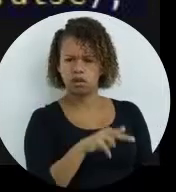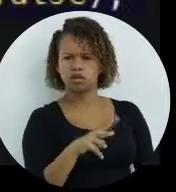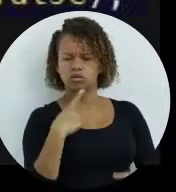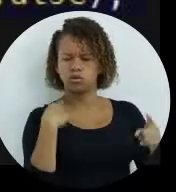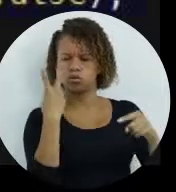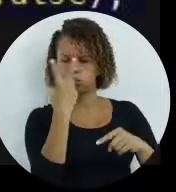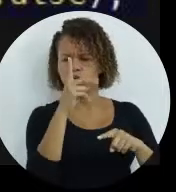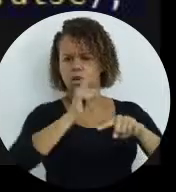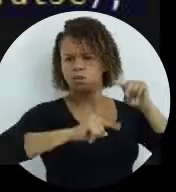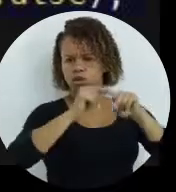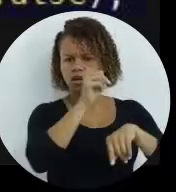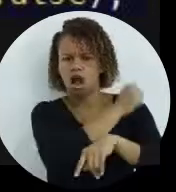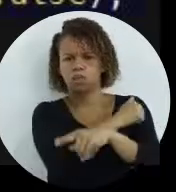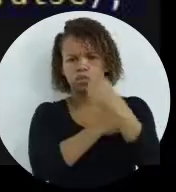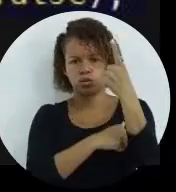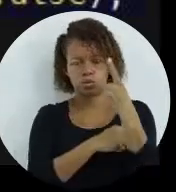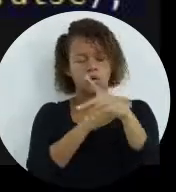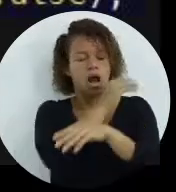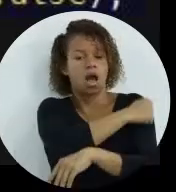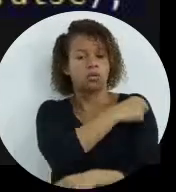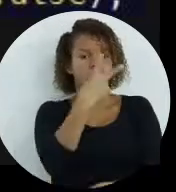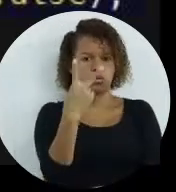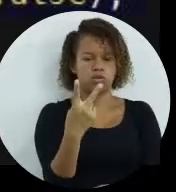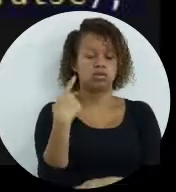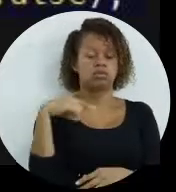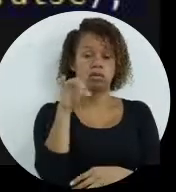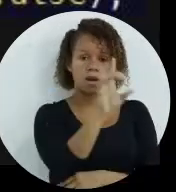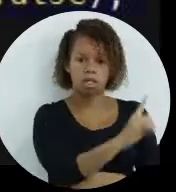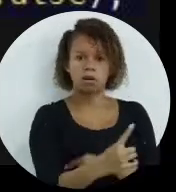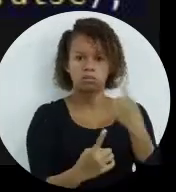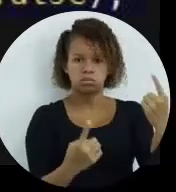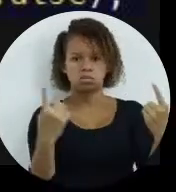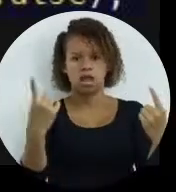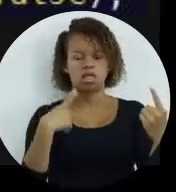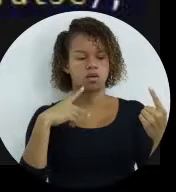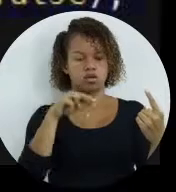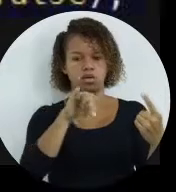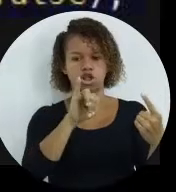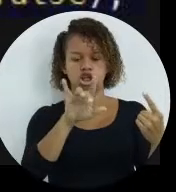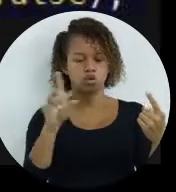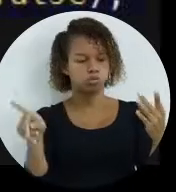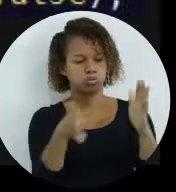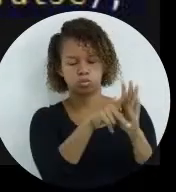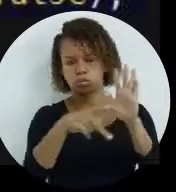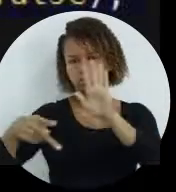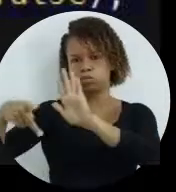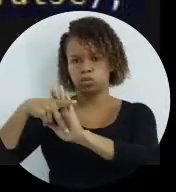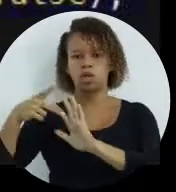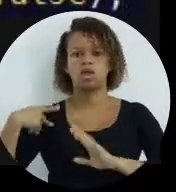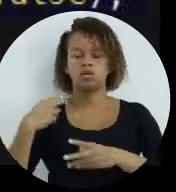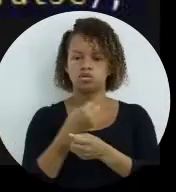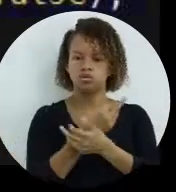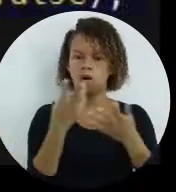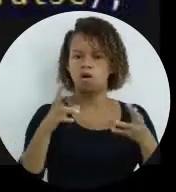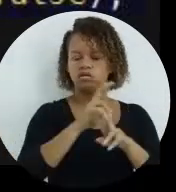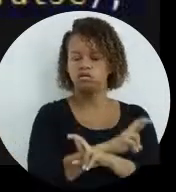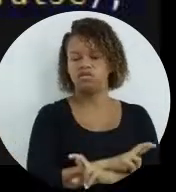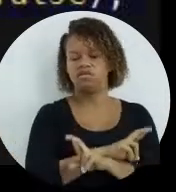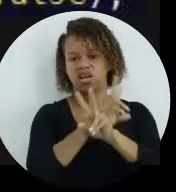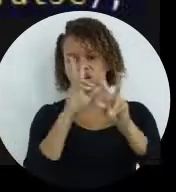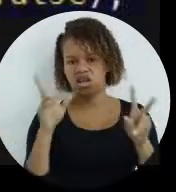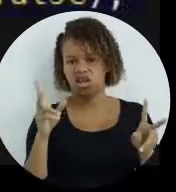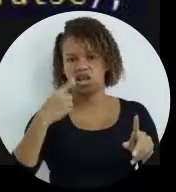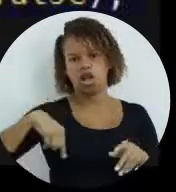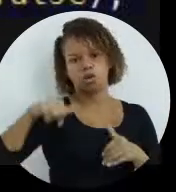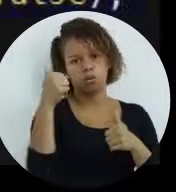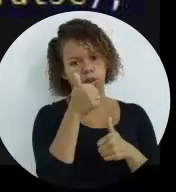dois objetos, aluno 1 e aluno 2. Cada um deles tem o seu new e cada um deles tem seus valores diferentes.